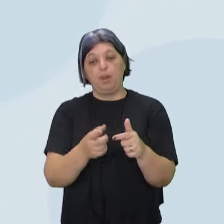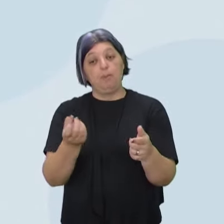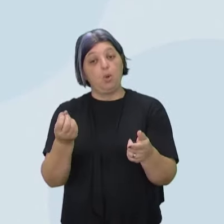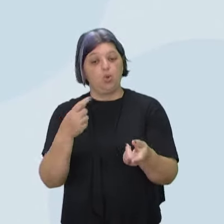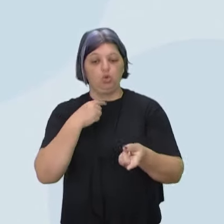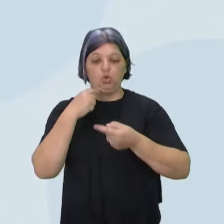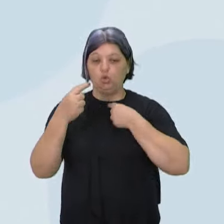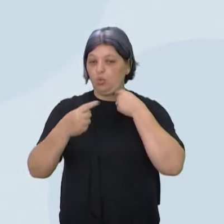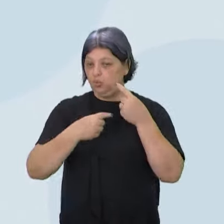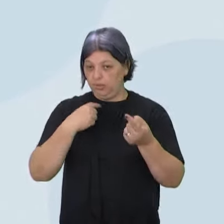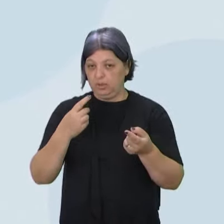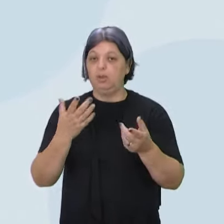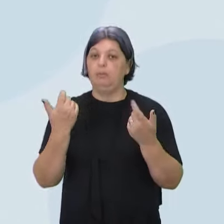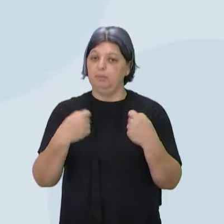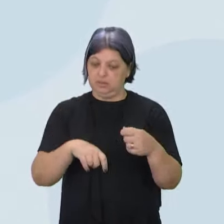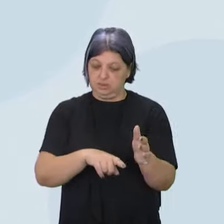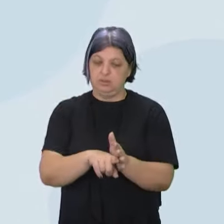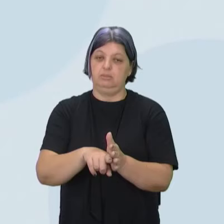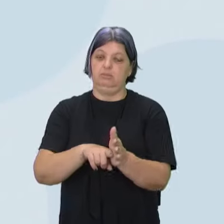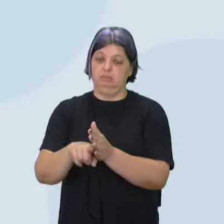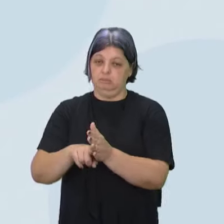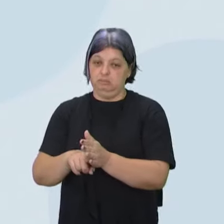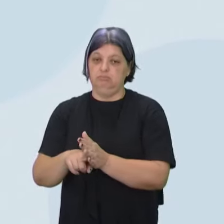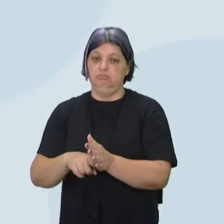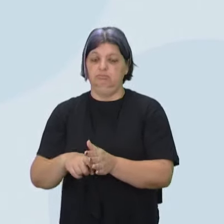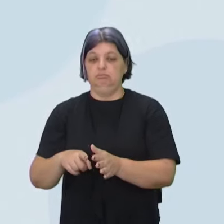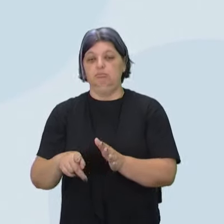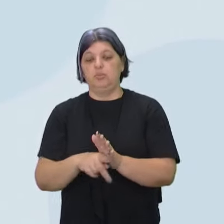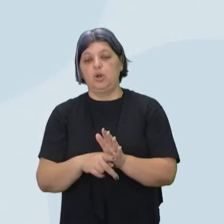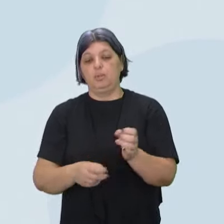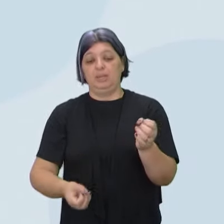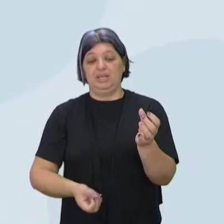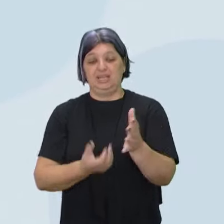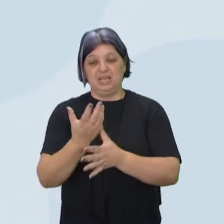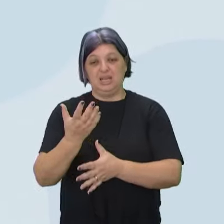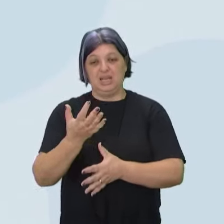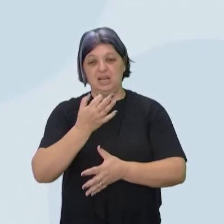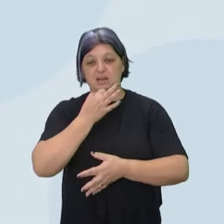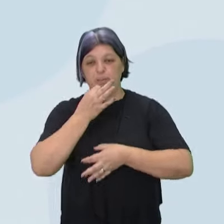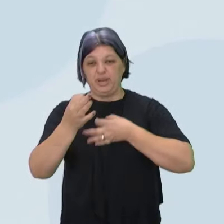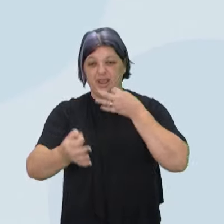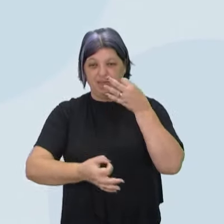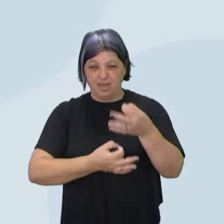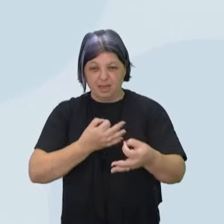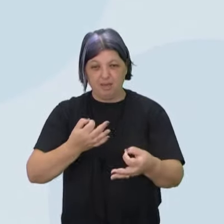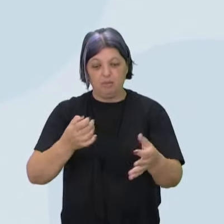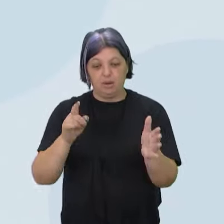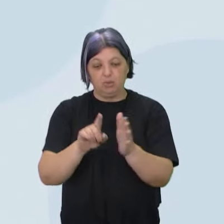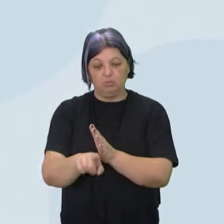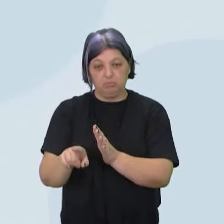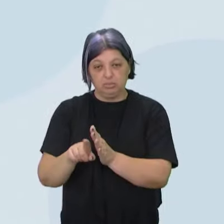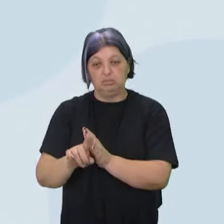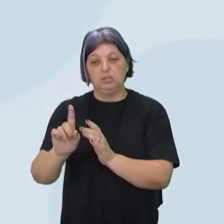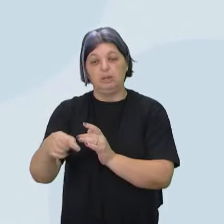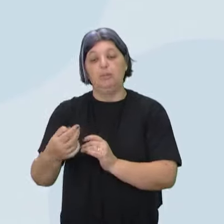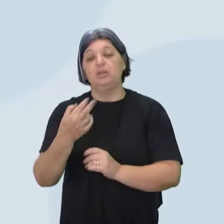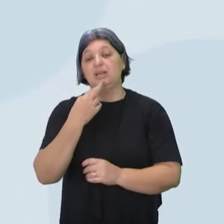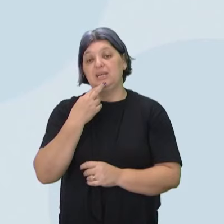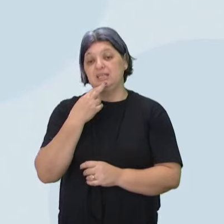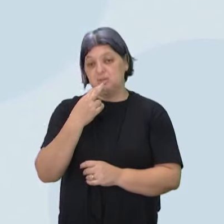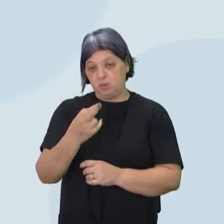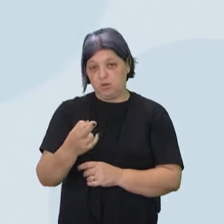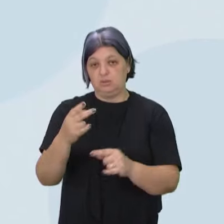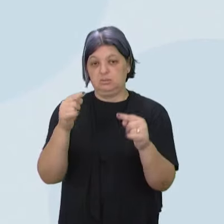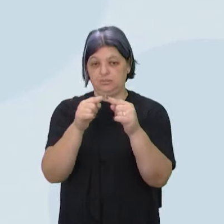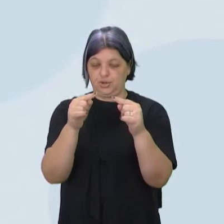uma questão que eles vão ter que ir atrás, formular hipóteses, coletar informações, né, e trazer aí uma resposta de acordo